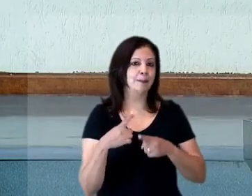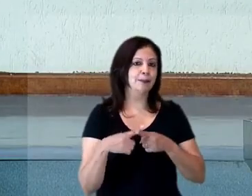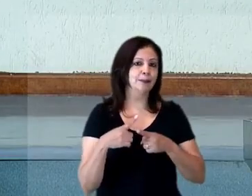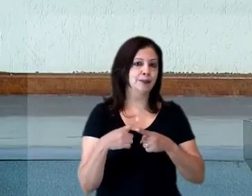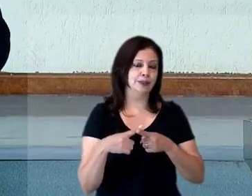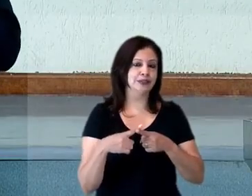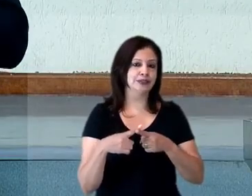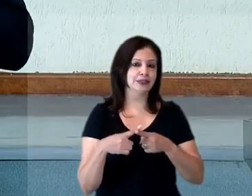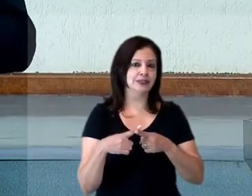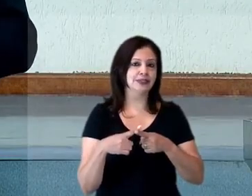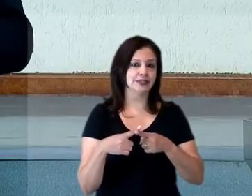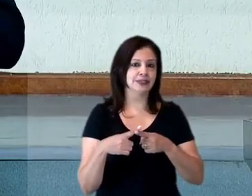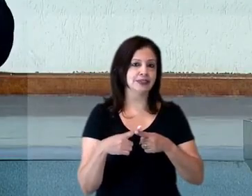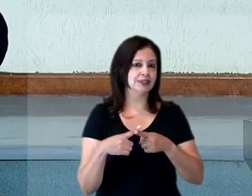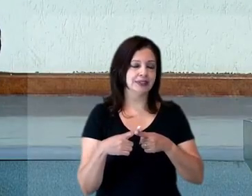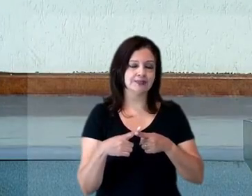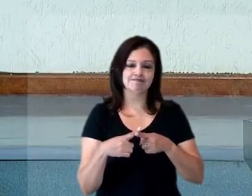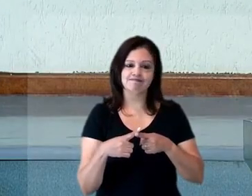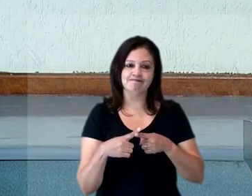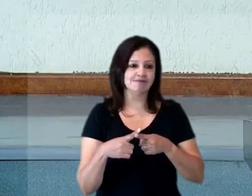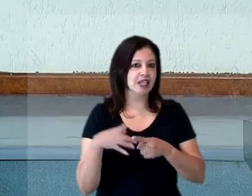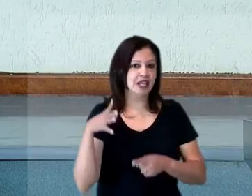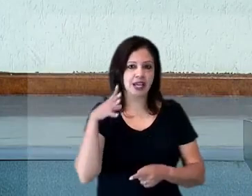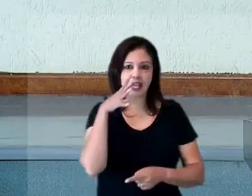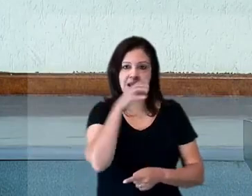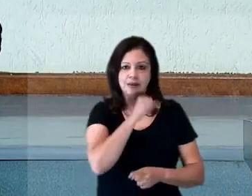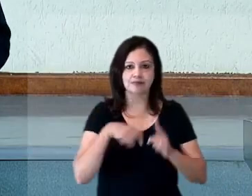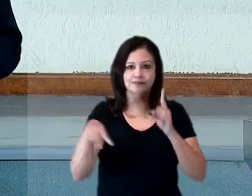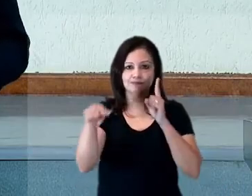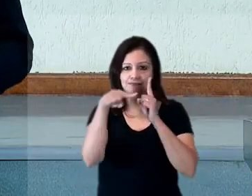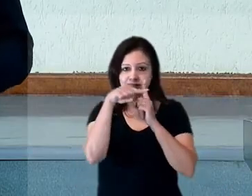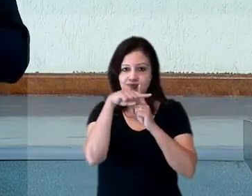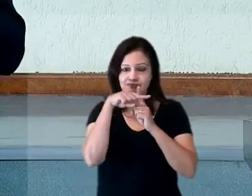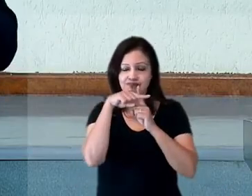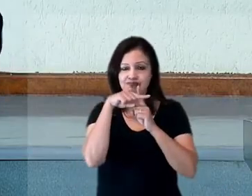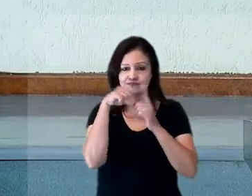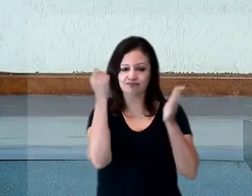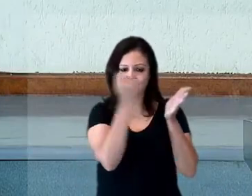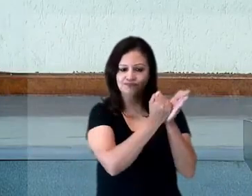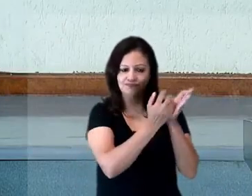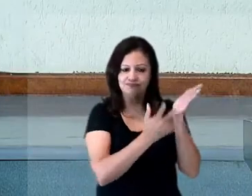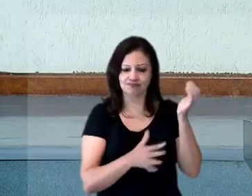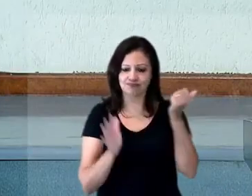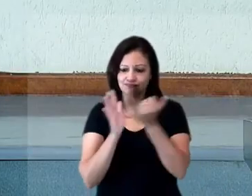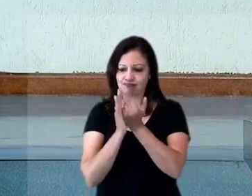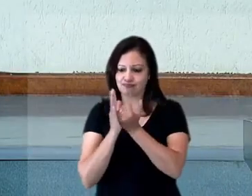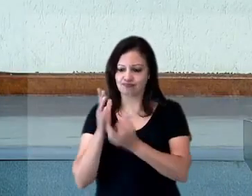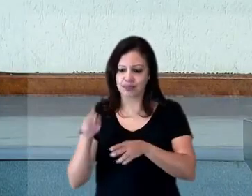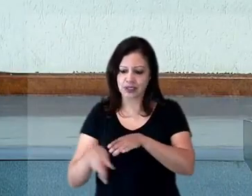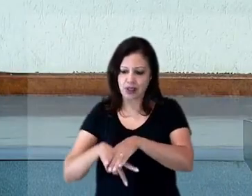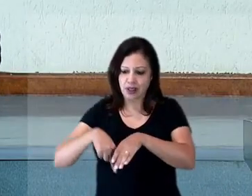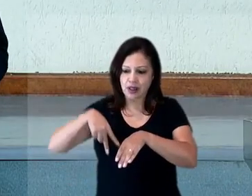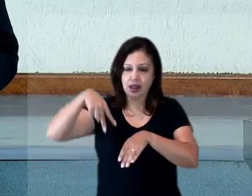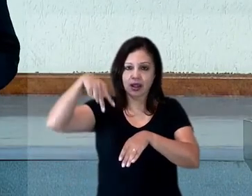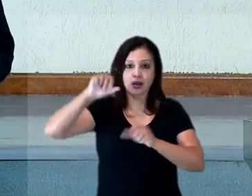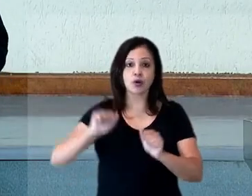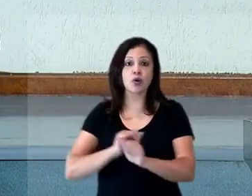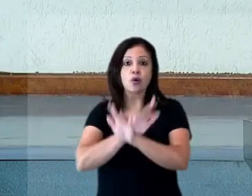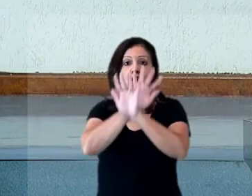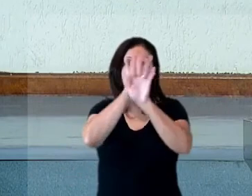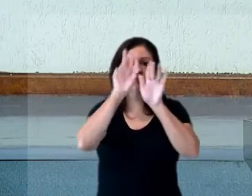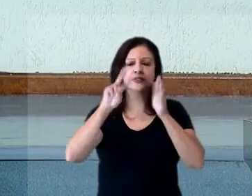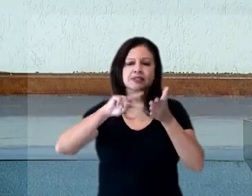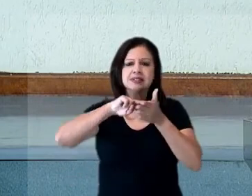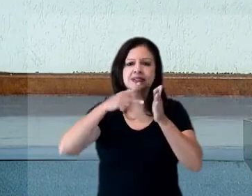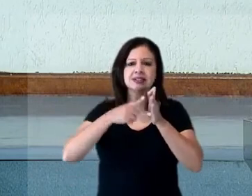a crucificação, a morte e a ressurreição. O que nos dá a ideia aqui de glorificado é que